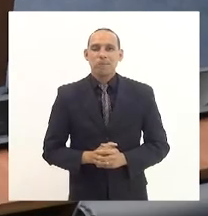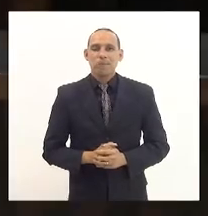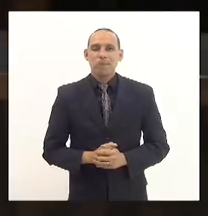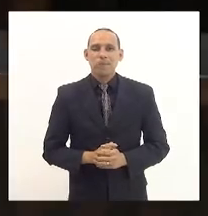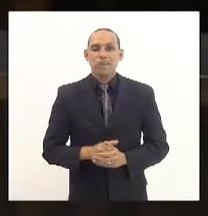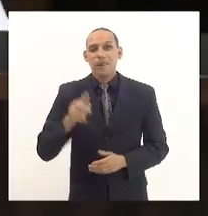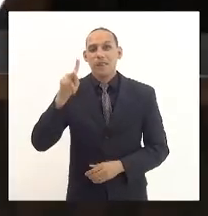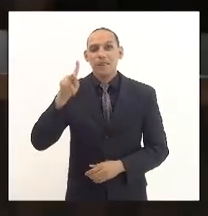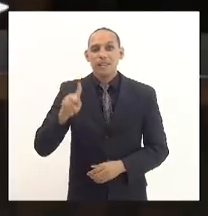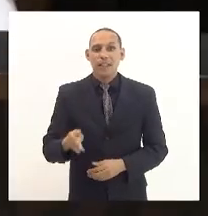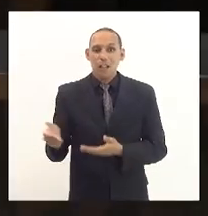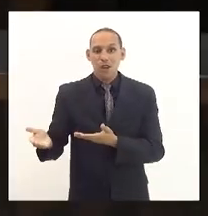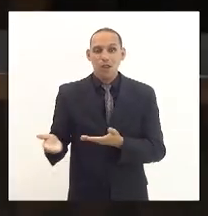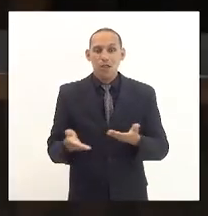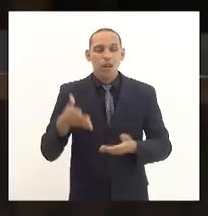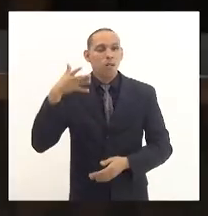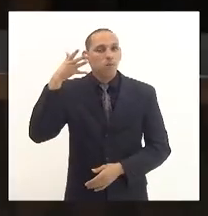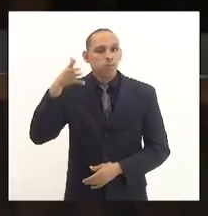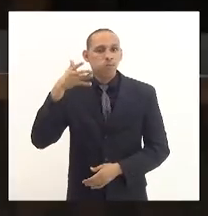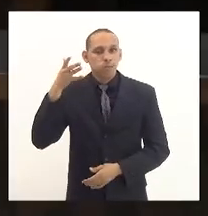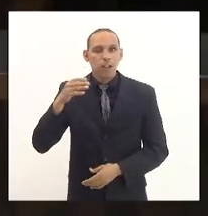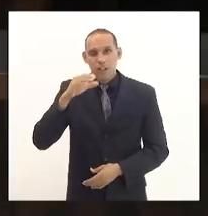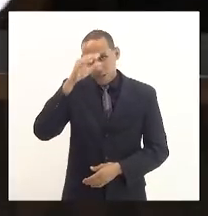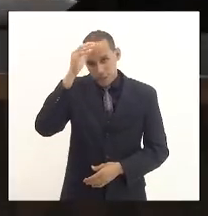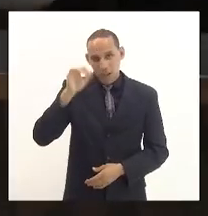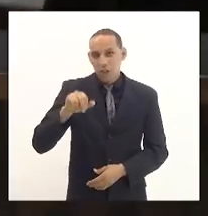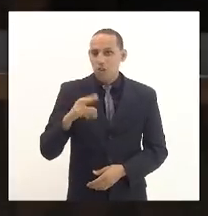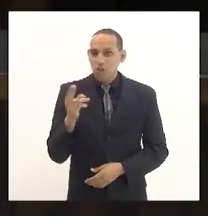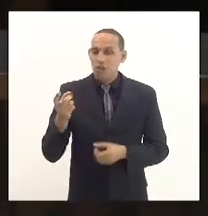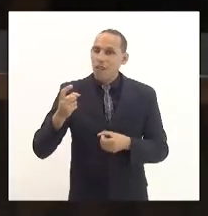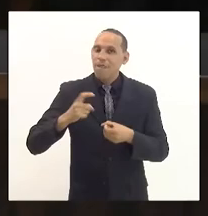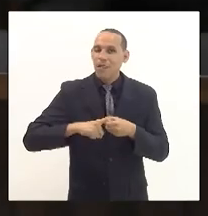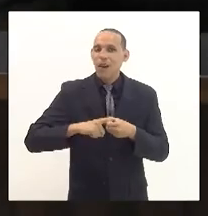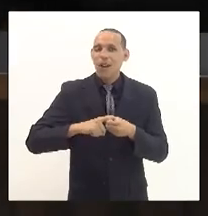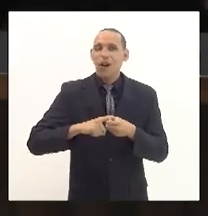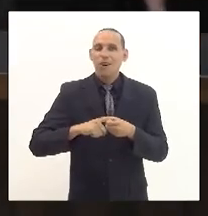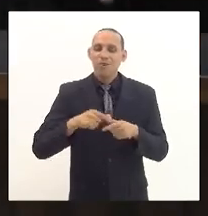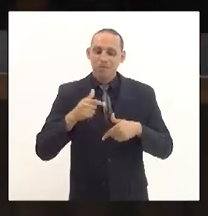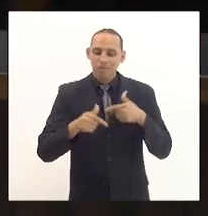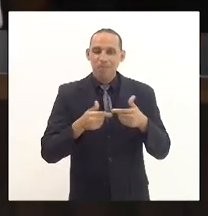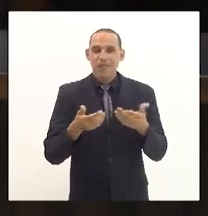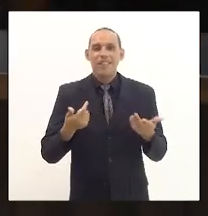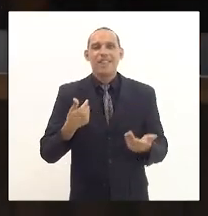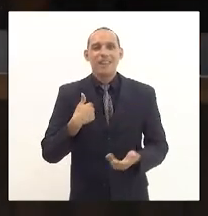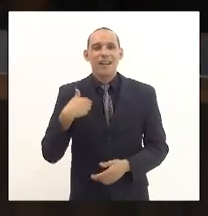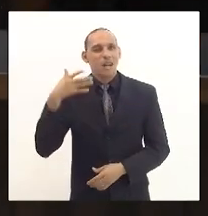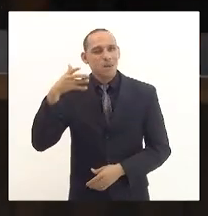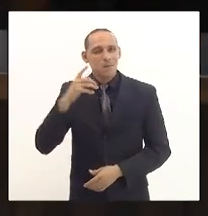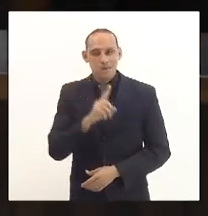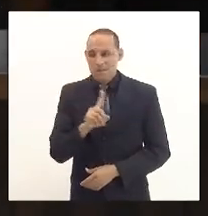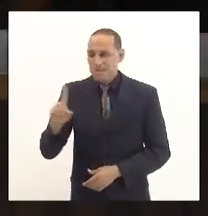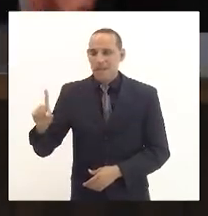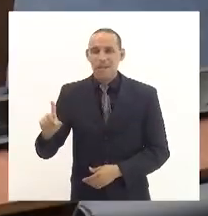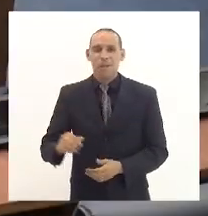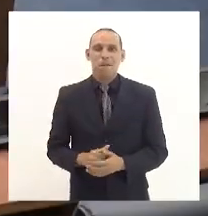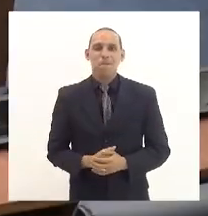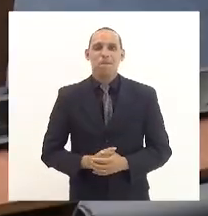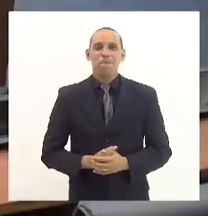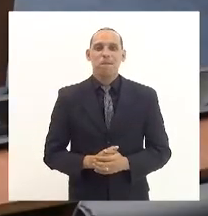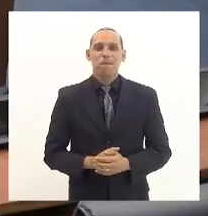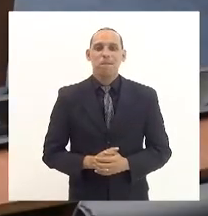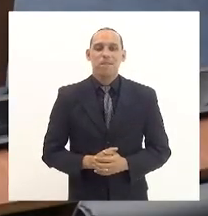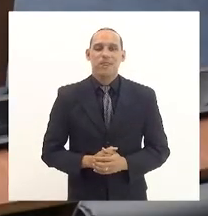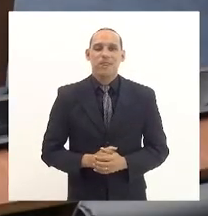a presidência convida Nobre deputada tia Ju que realça o mar aqui os trabalhos para que eu posso fazer uso da palavra